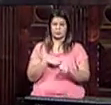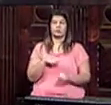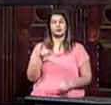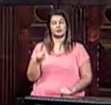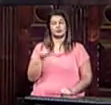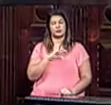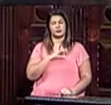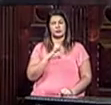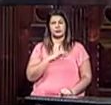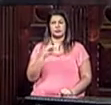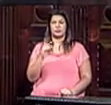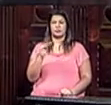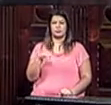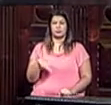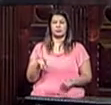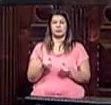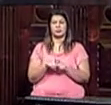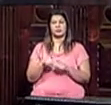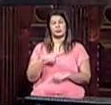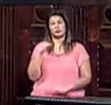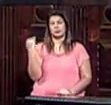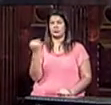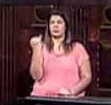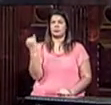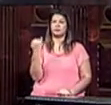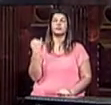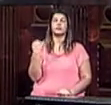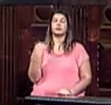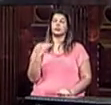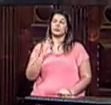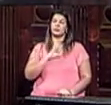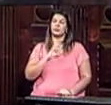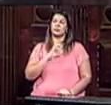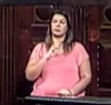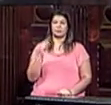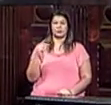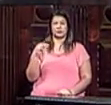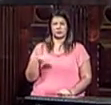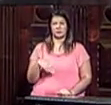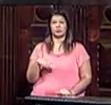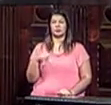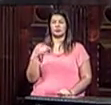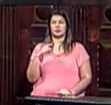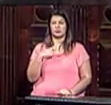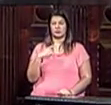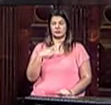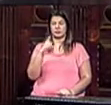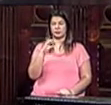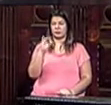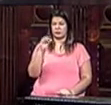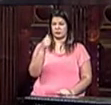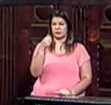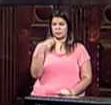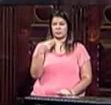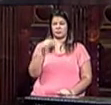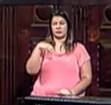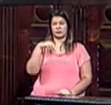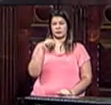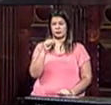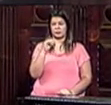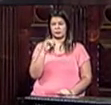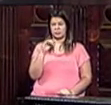policiais militares e a importância da Polícia Militar, que no dia 13 de maio